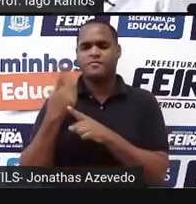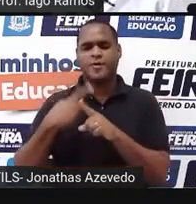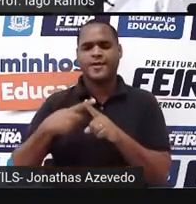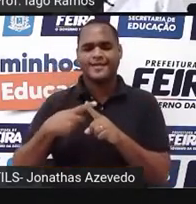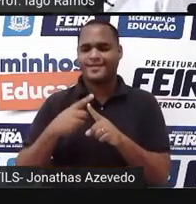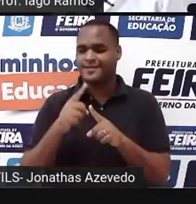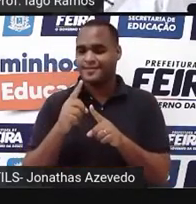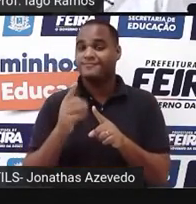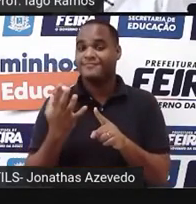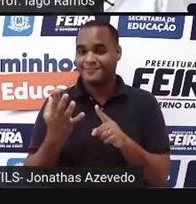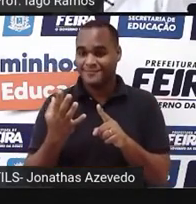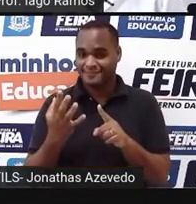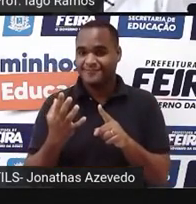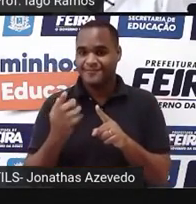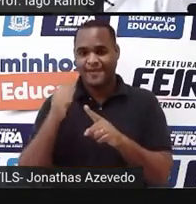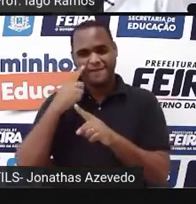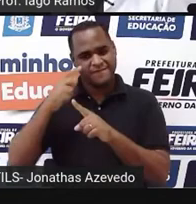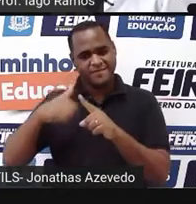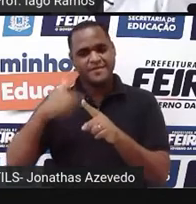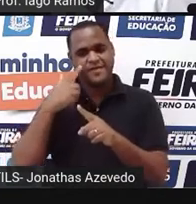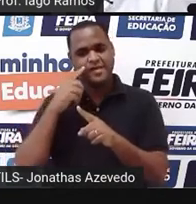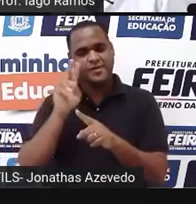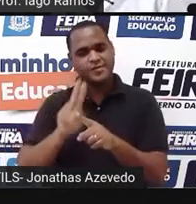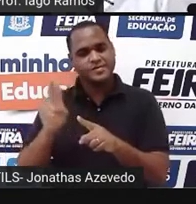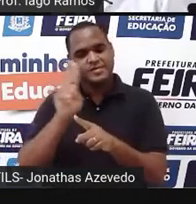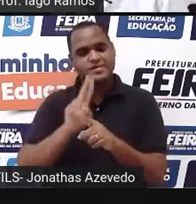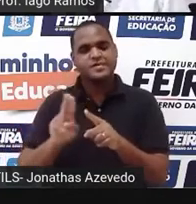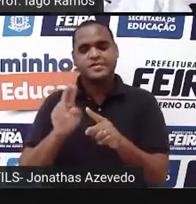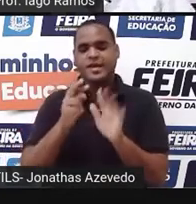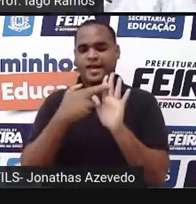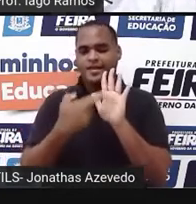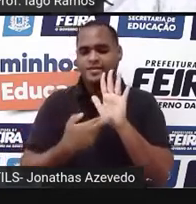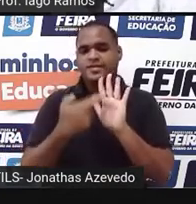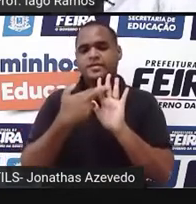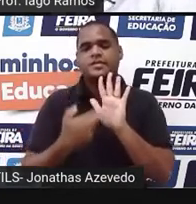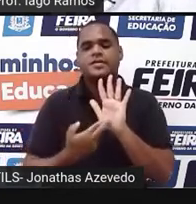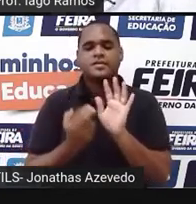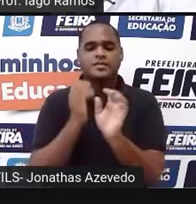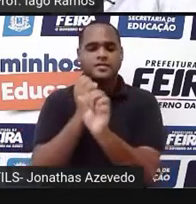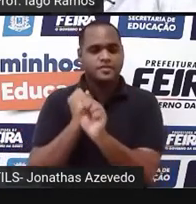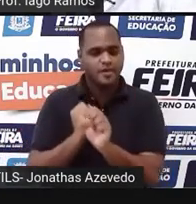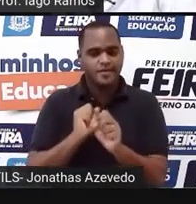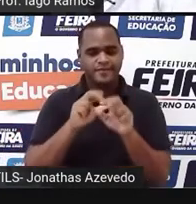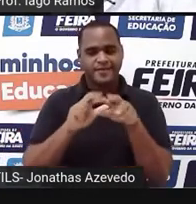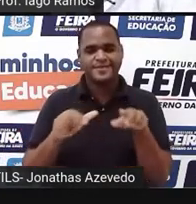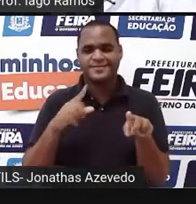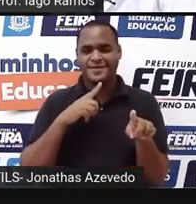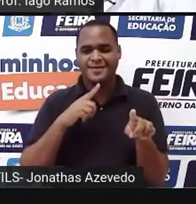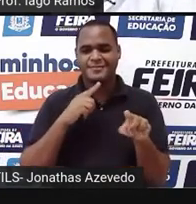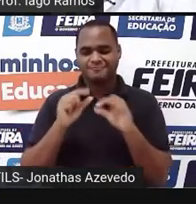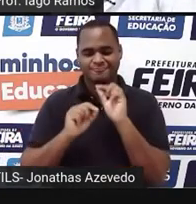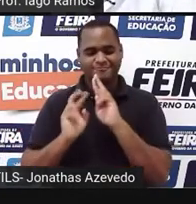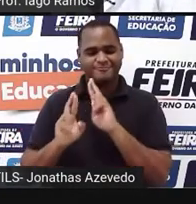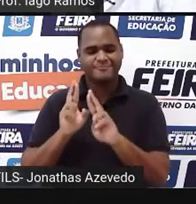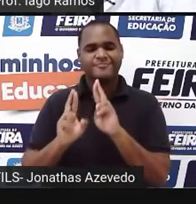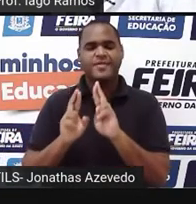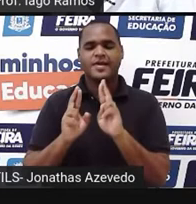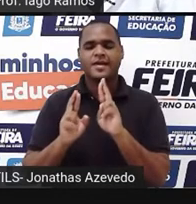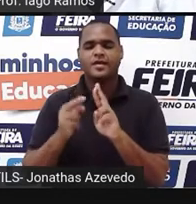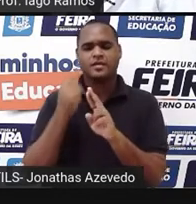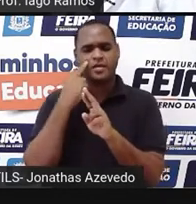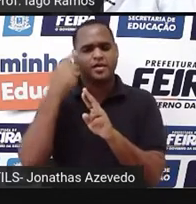Olha só. Aqui a gente pode usar a regra da soma e do produto, né? Veja que aqui, ó,